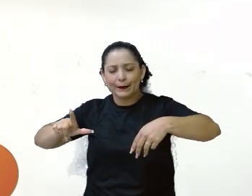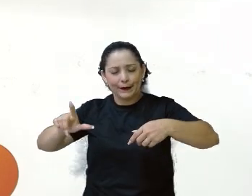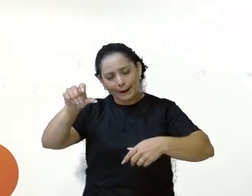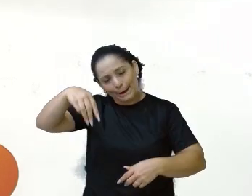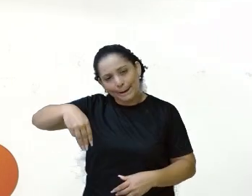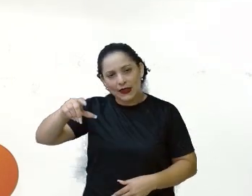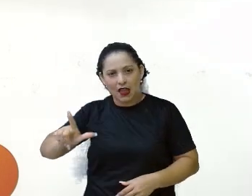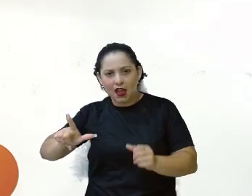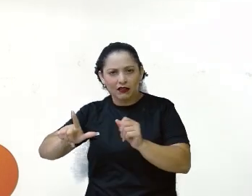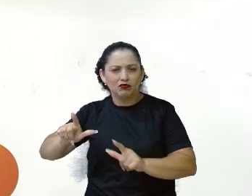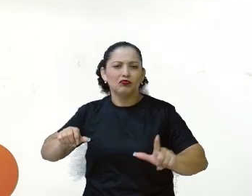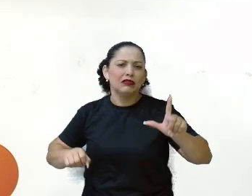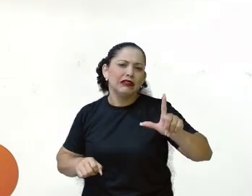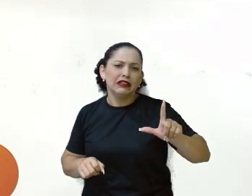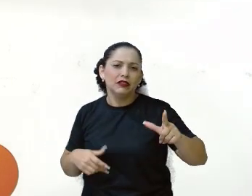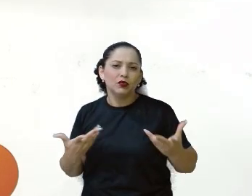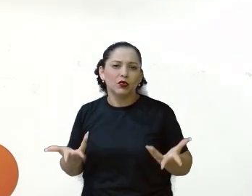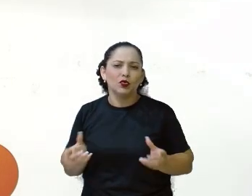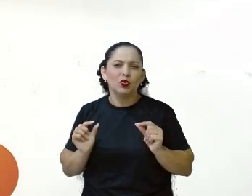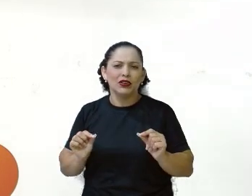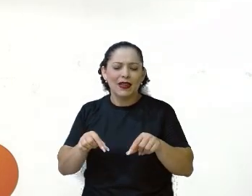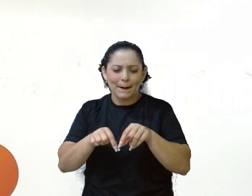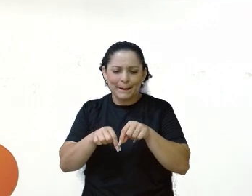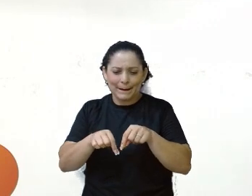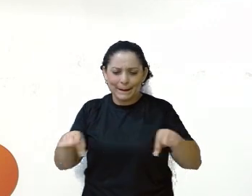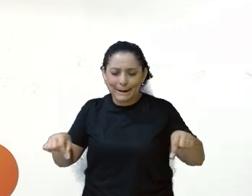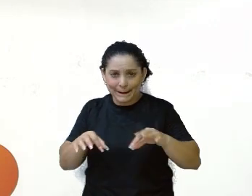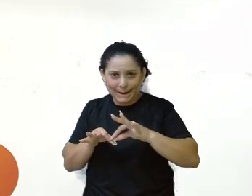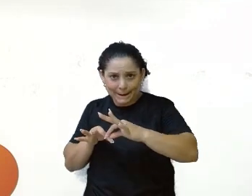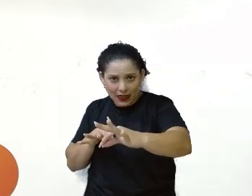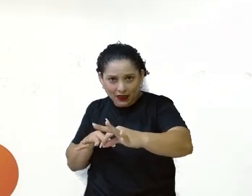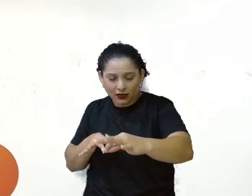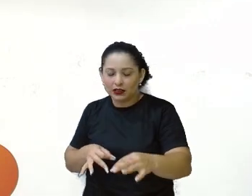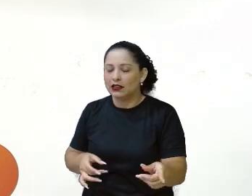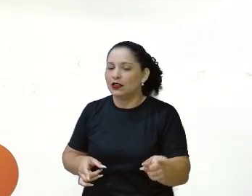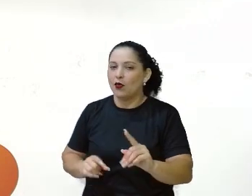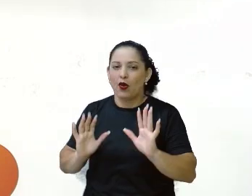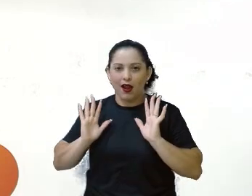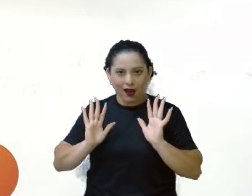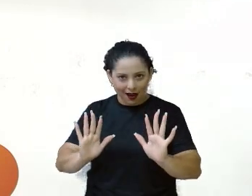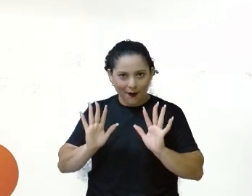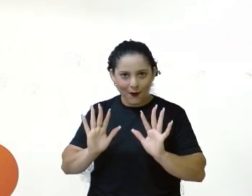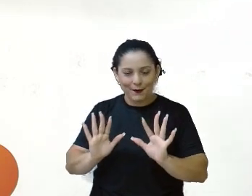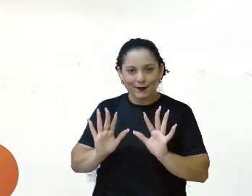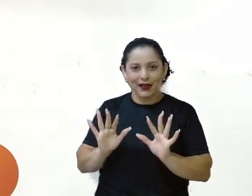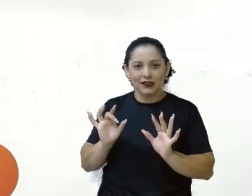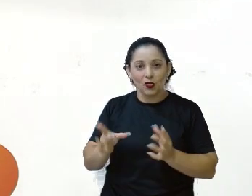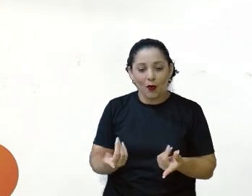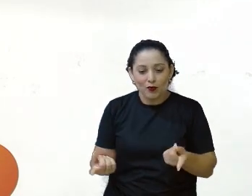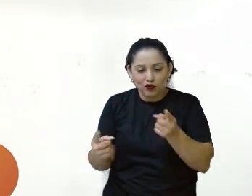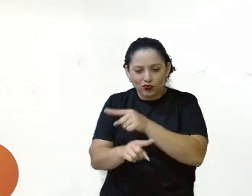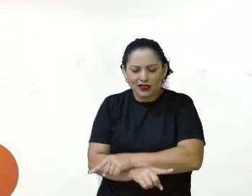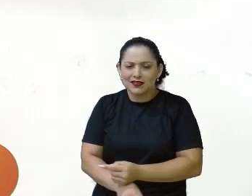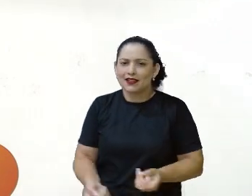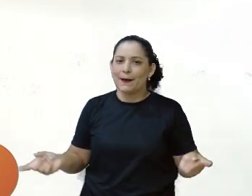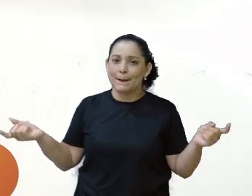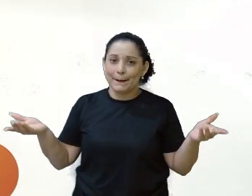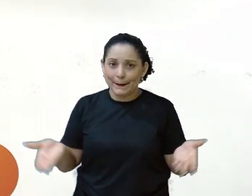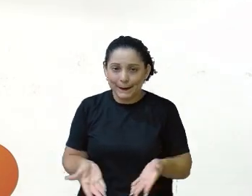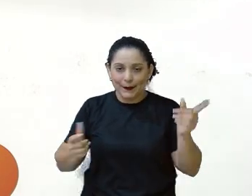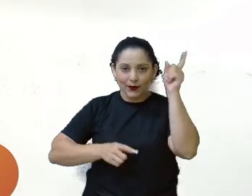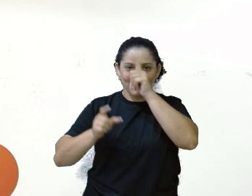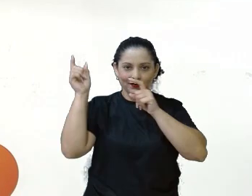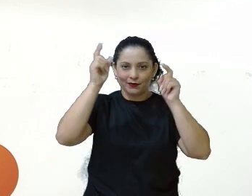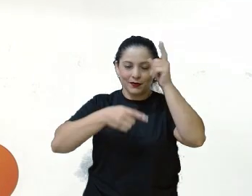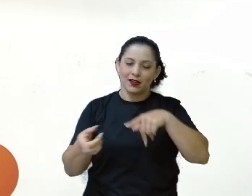E metro é de medida de comprimento. Calma, isso é só uma conversão que você não precisa se preocupar agora.